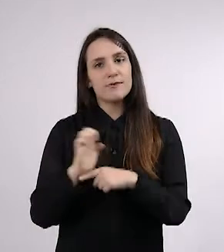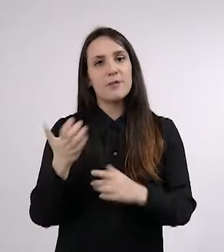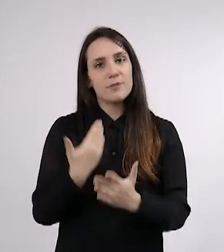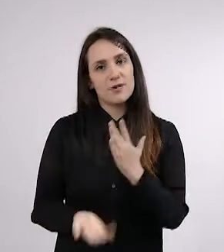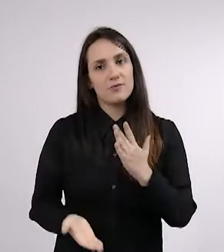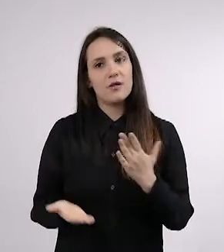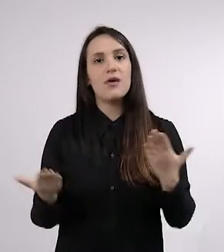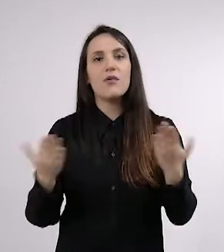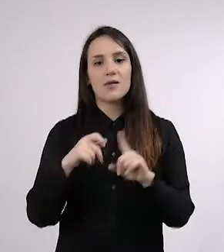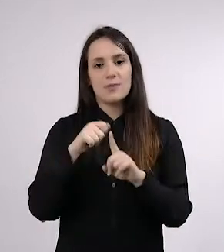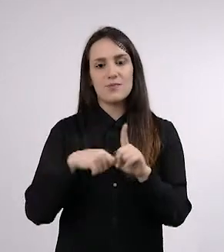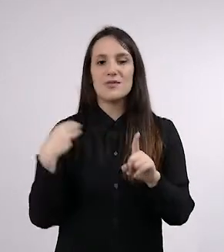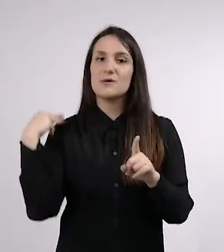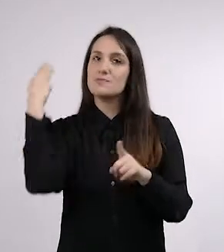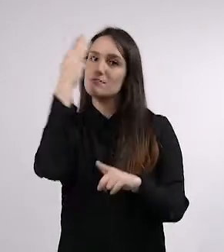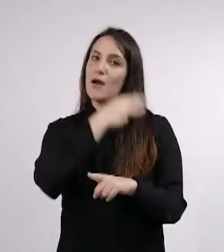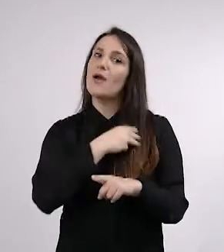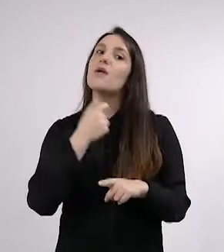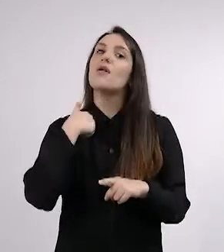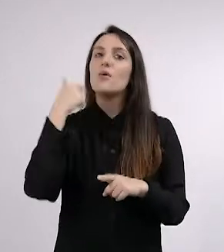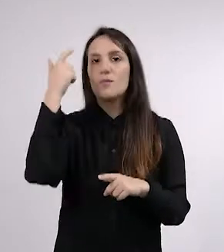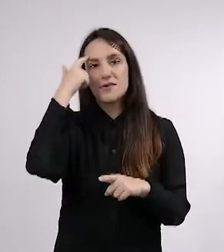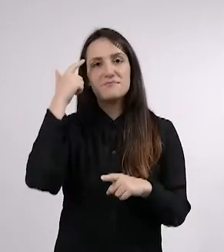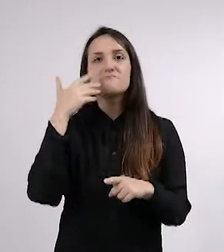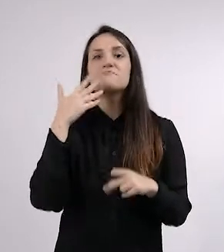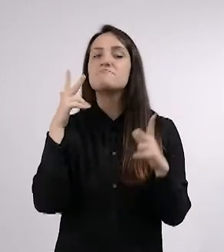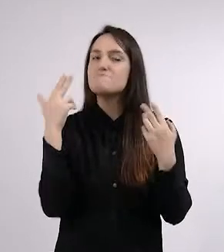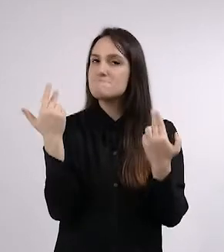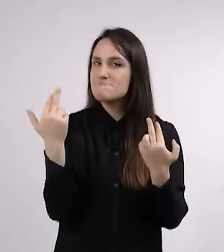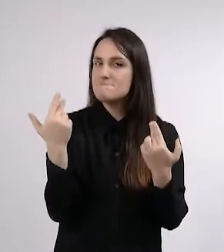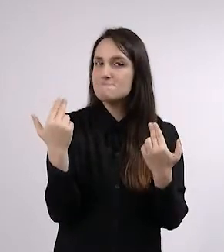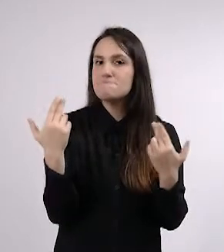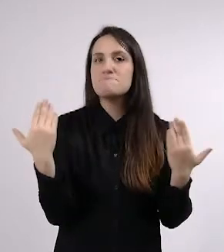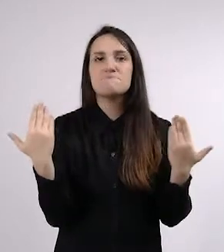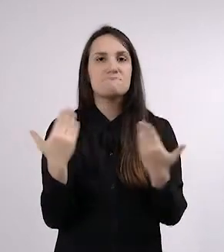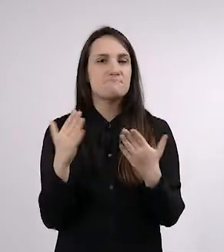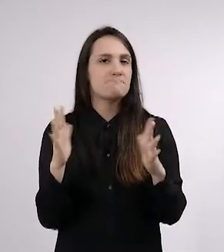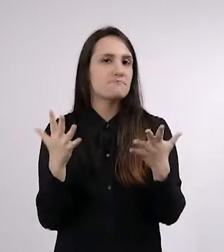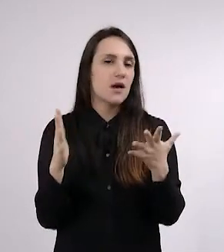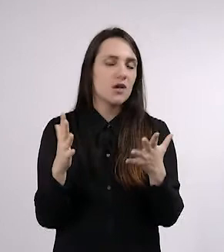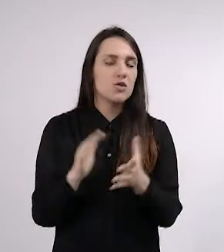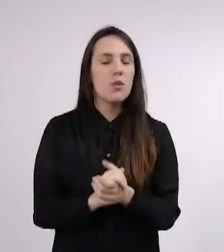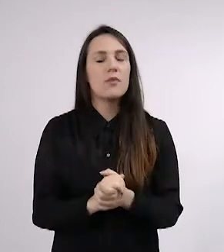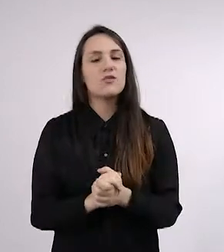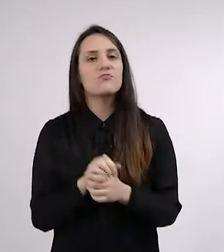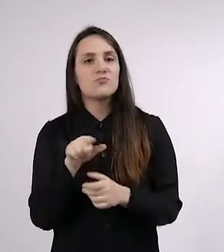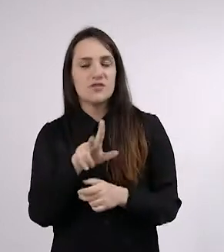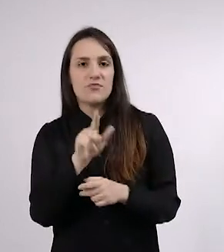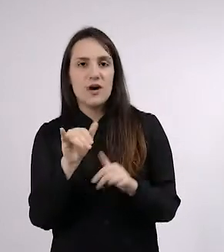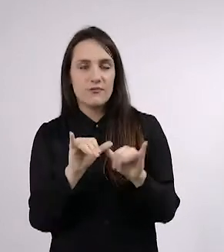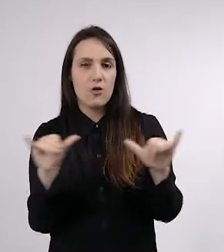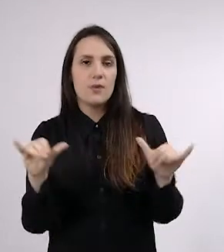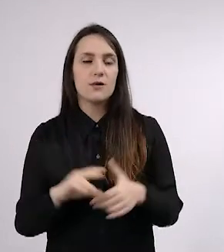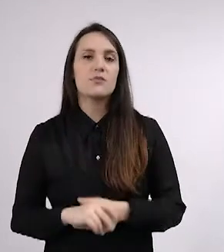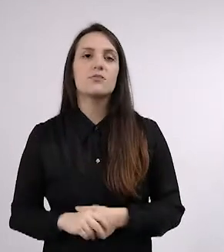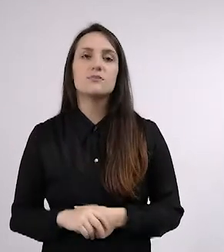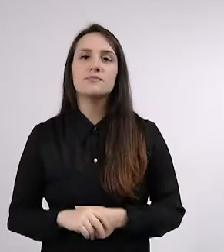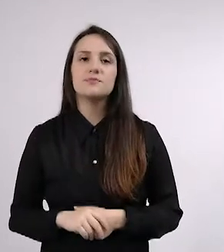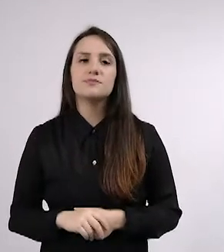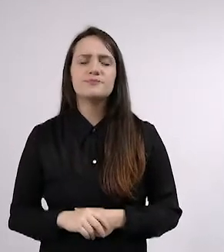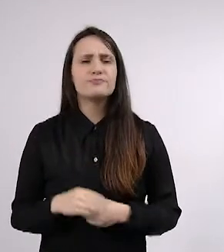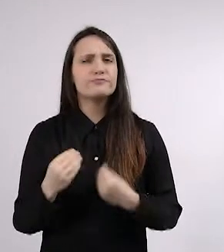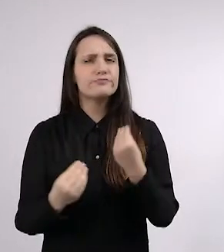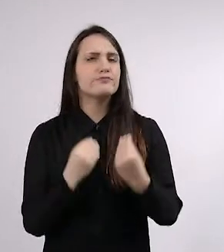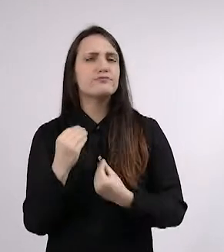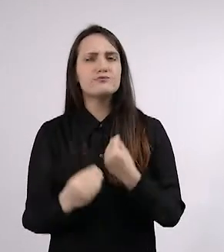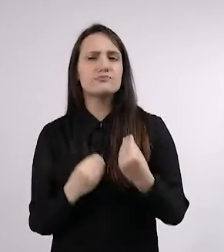E meio de maio também, com certeza, vai acontecer algo parecido, similar ou mais ou menos, o senhor vai dar essa informação.